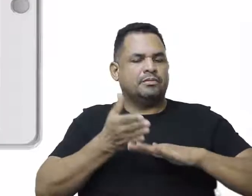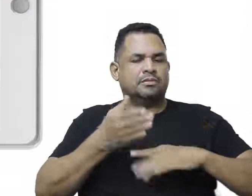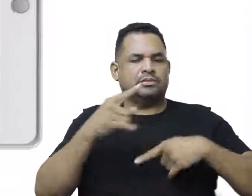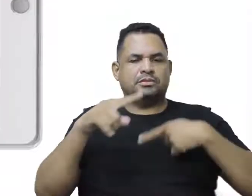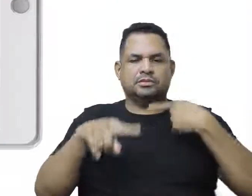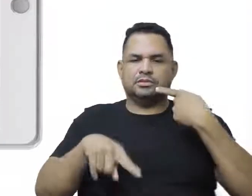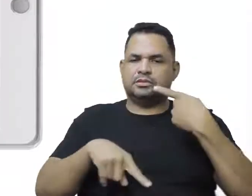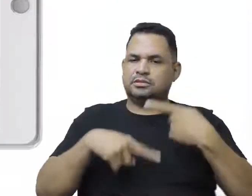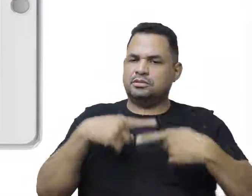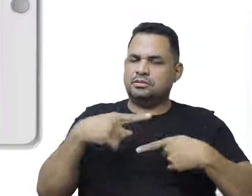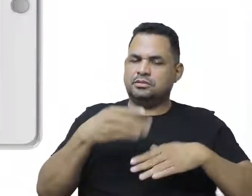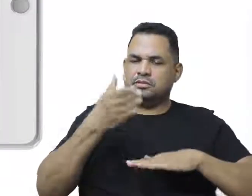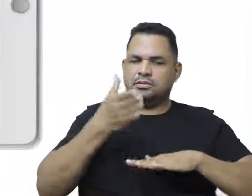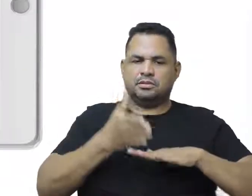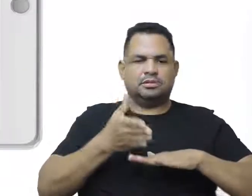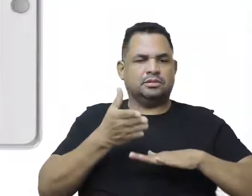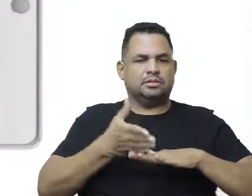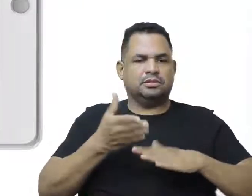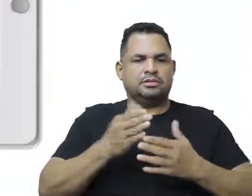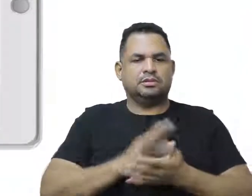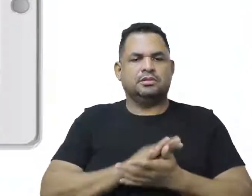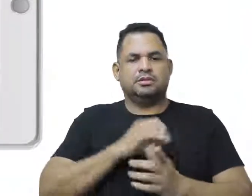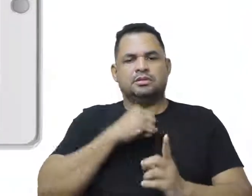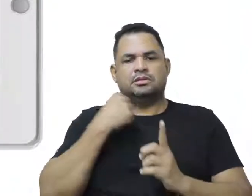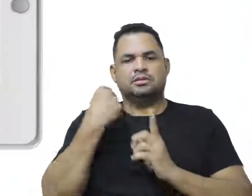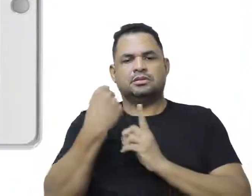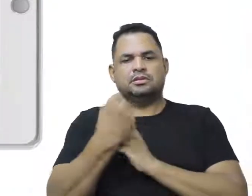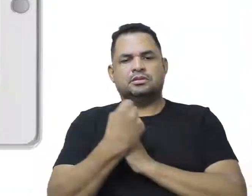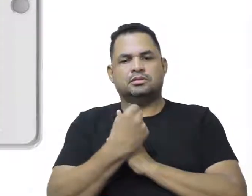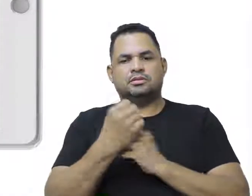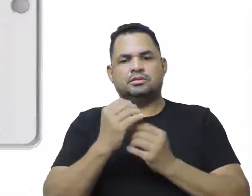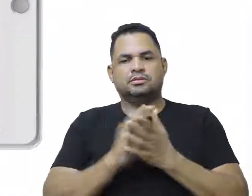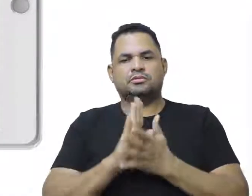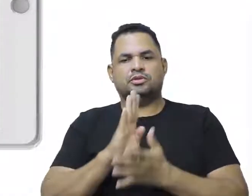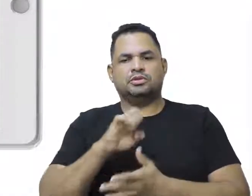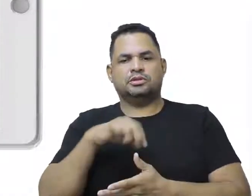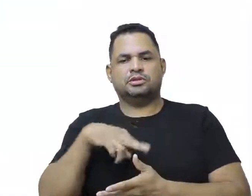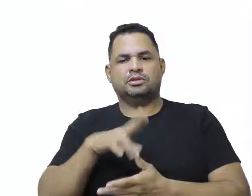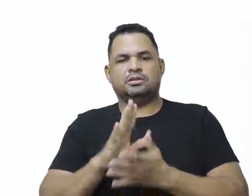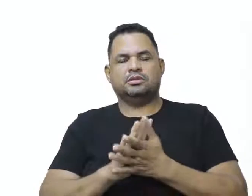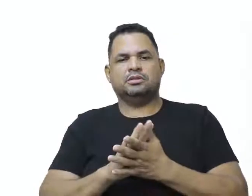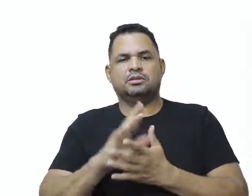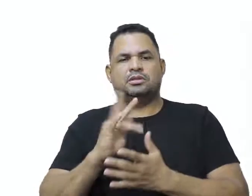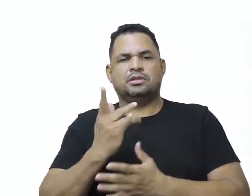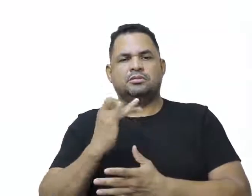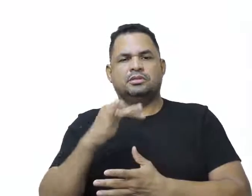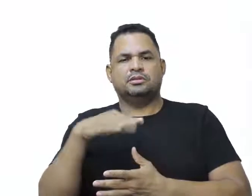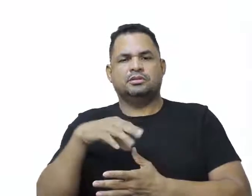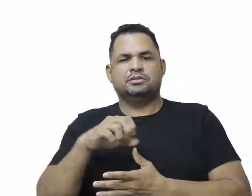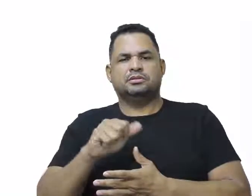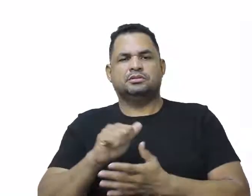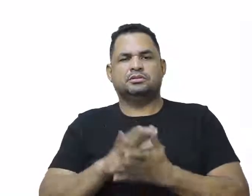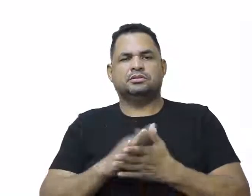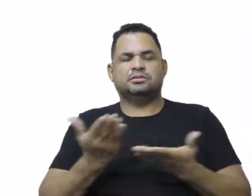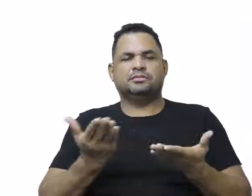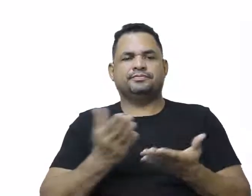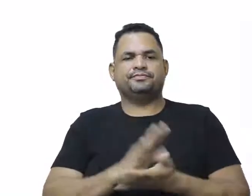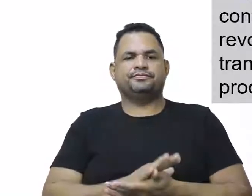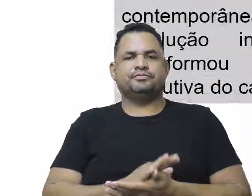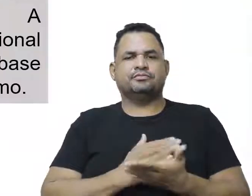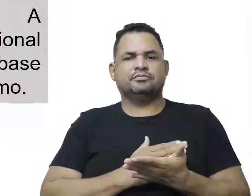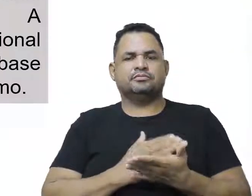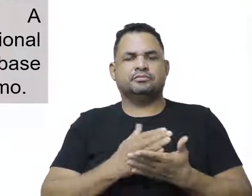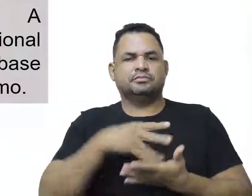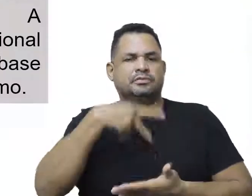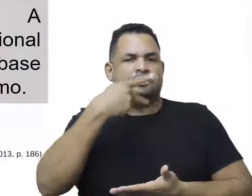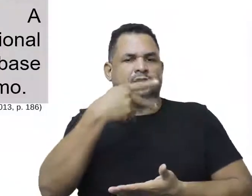sobre a modernidade EA pós-modernidade a sociologia de bourdieu erradas bom então a gente